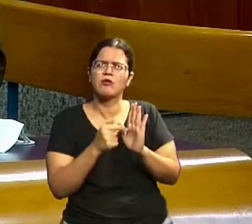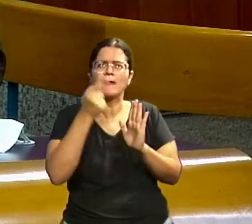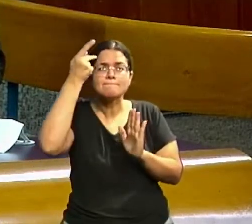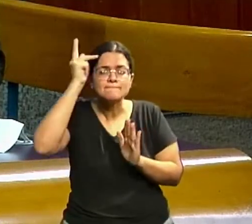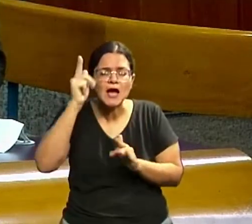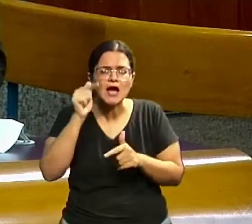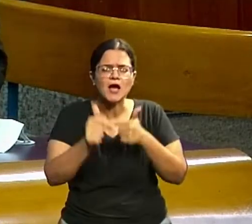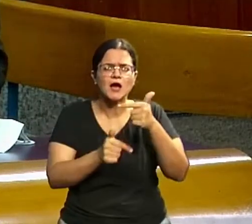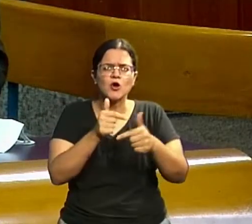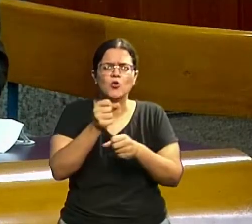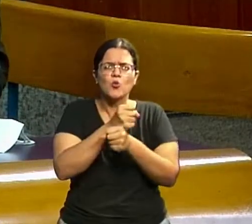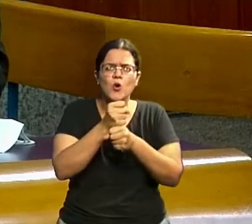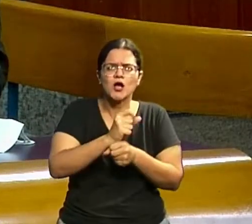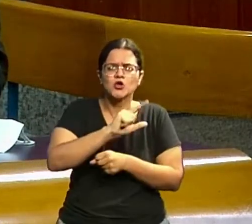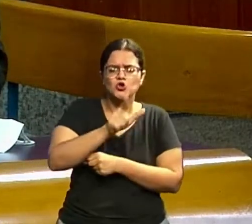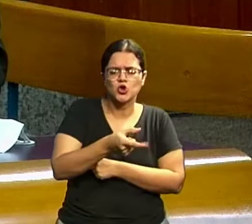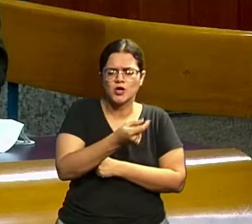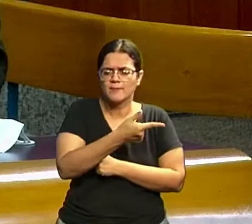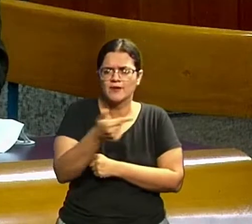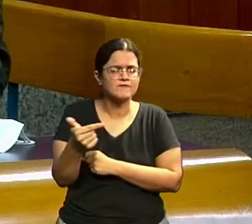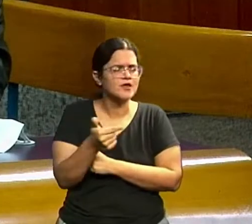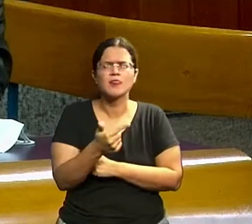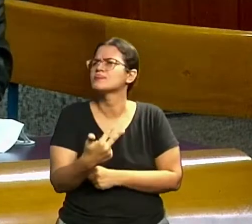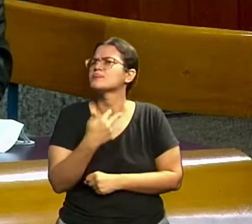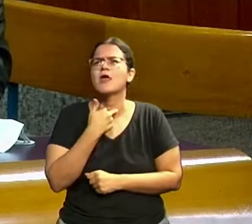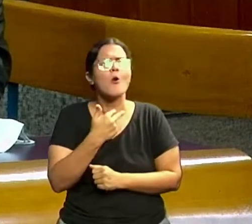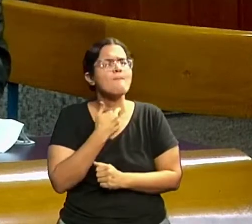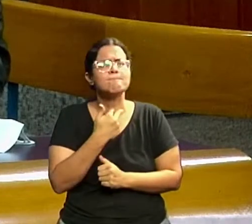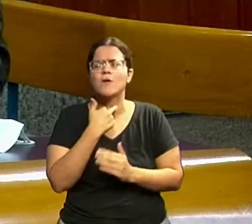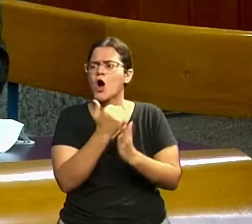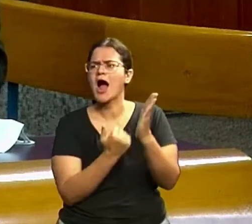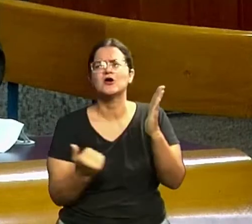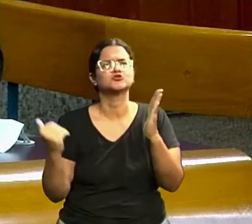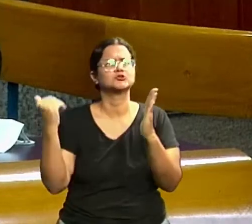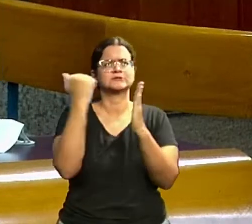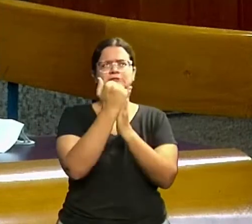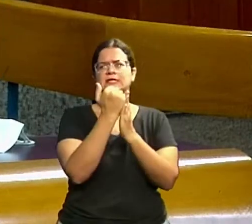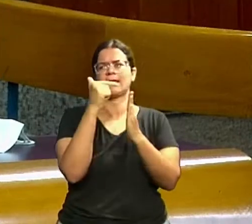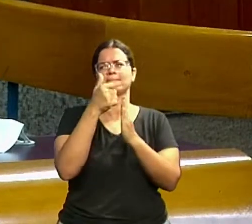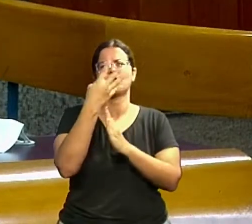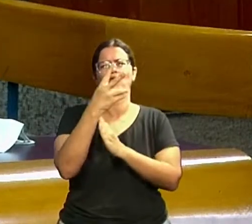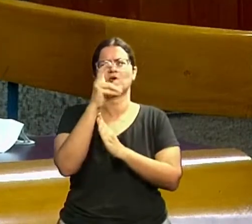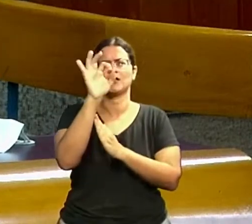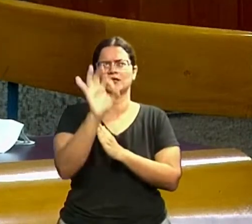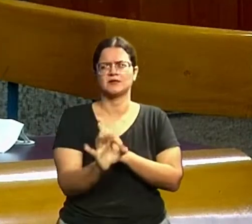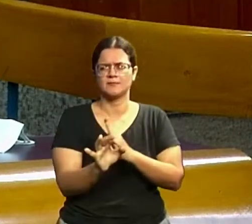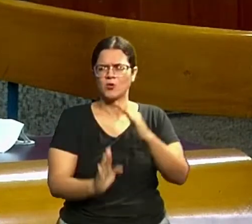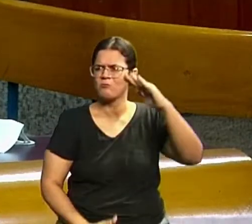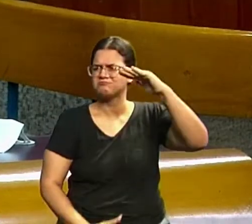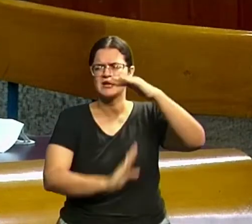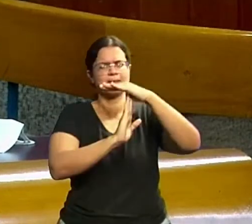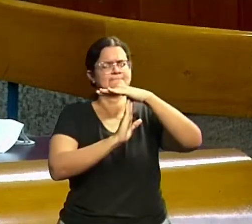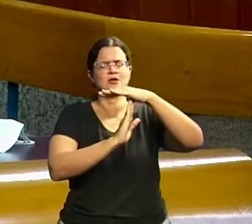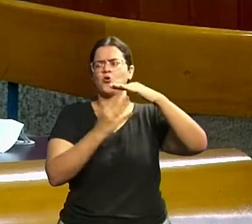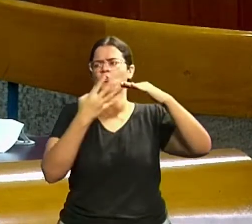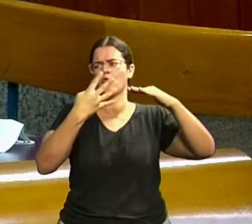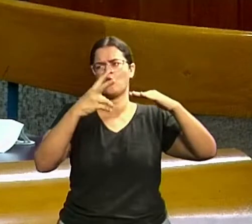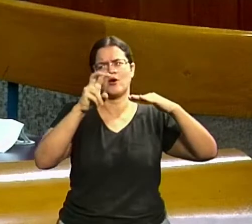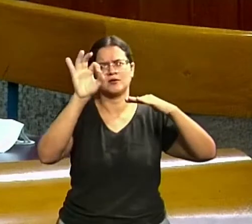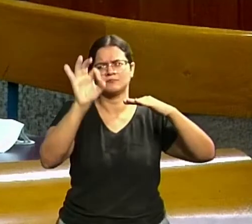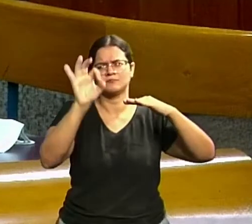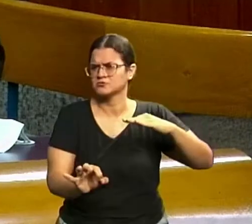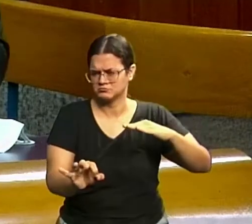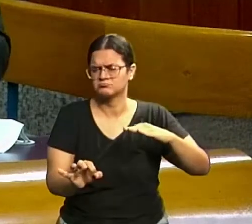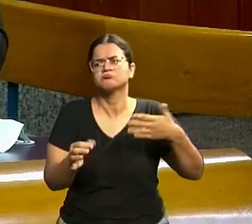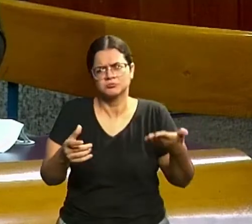para o exercício de 2022 não poderá passar de 45%. Ou